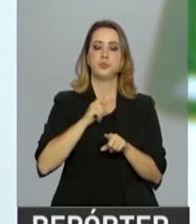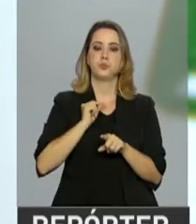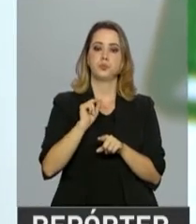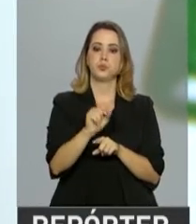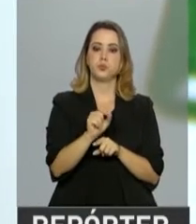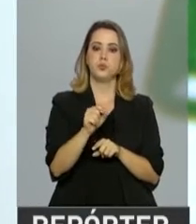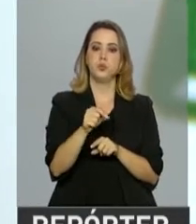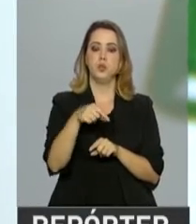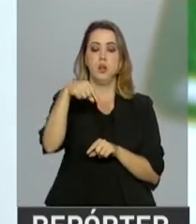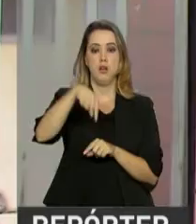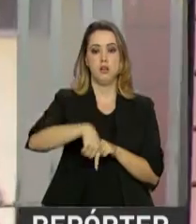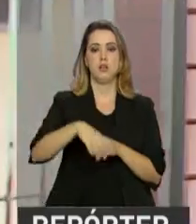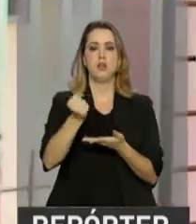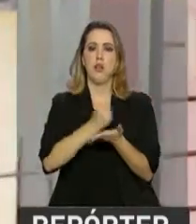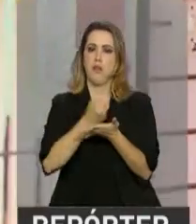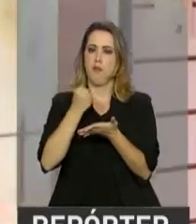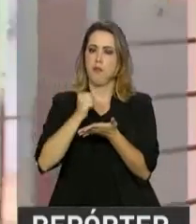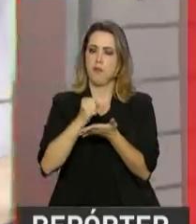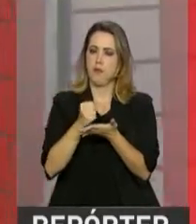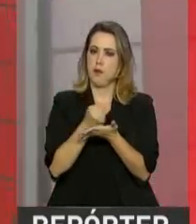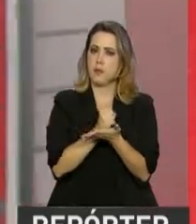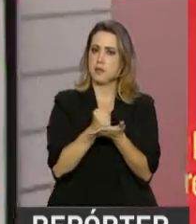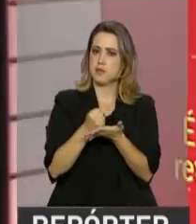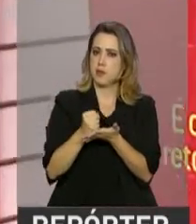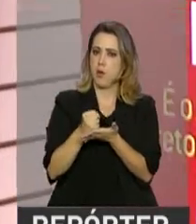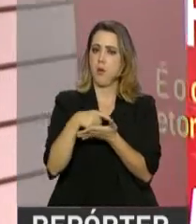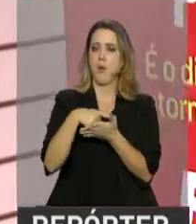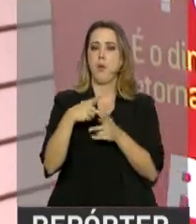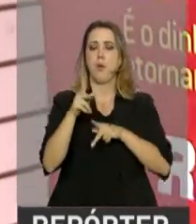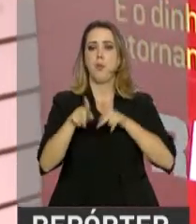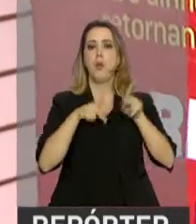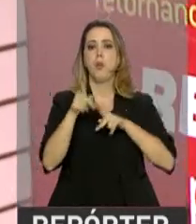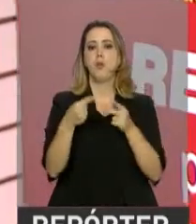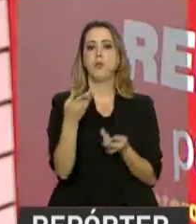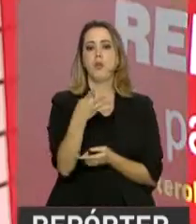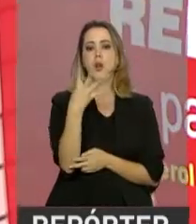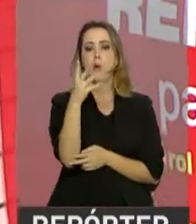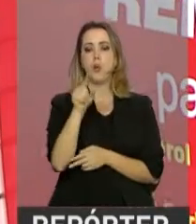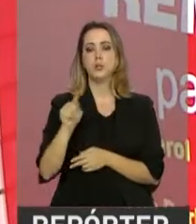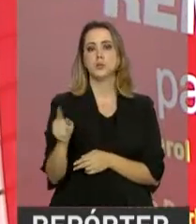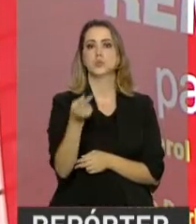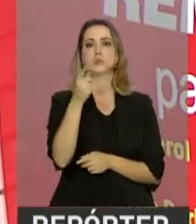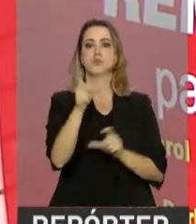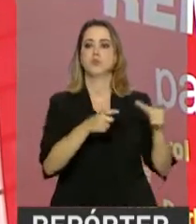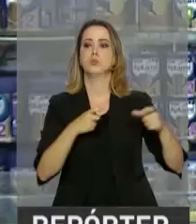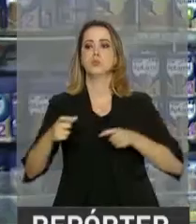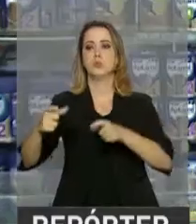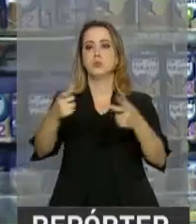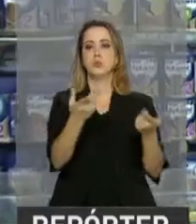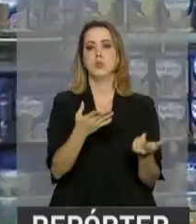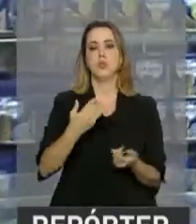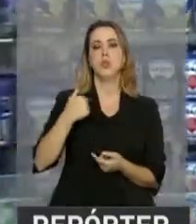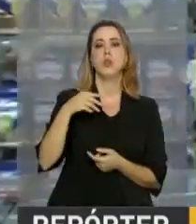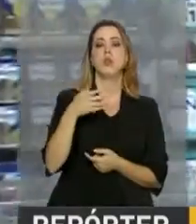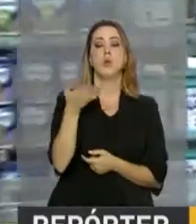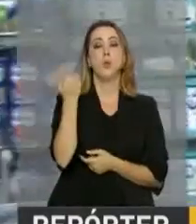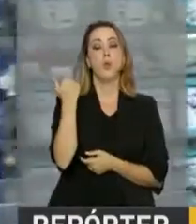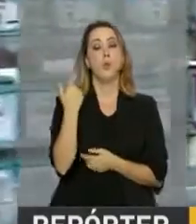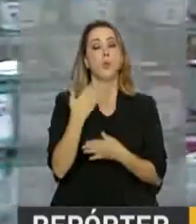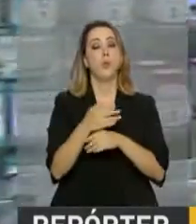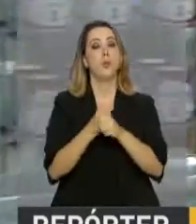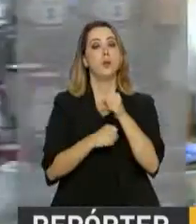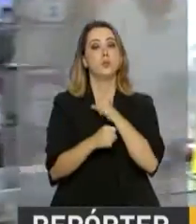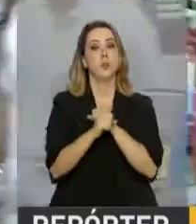Tem Farmácia Popular, presente em mais de 4 mil municípios. Em 2015, mais de 6 milhões